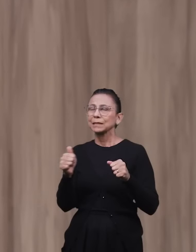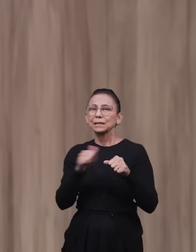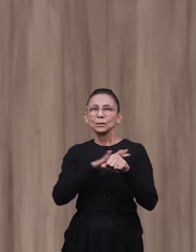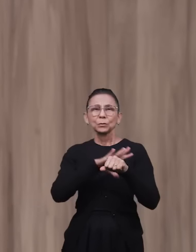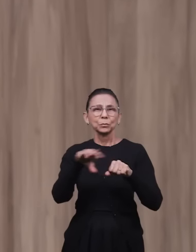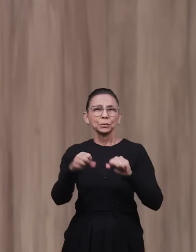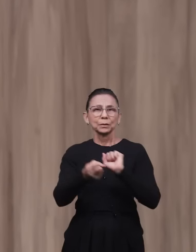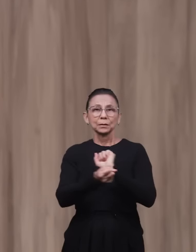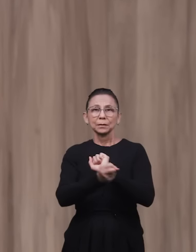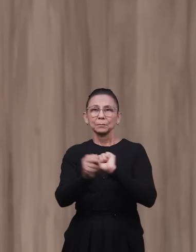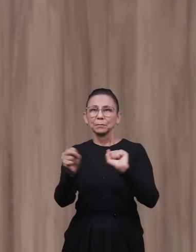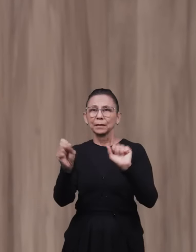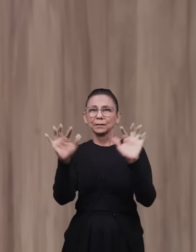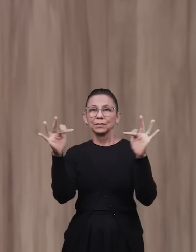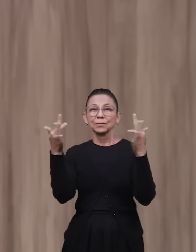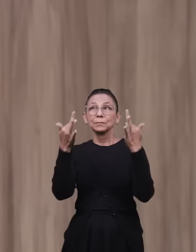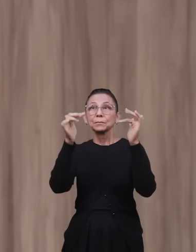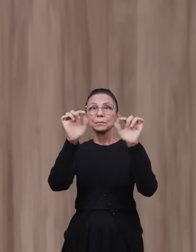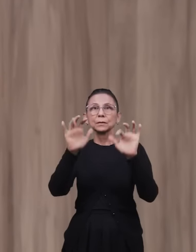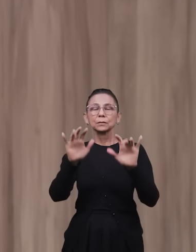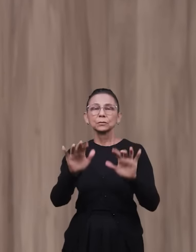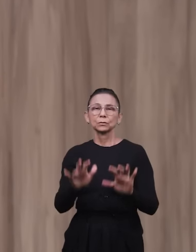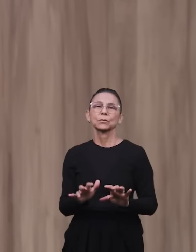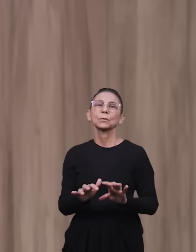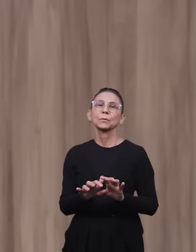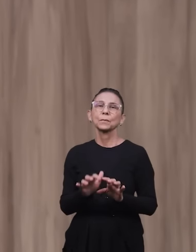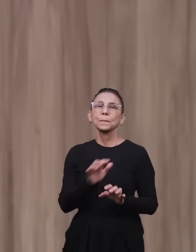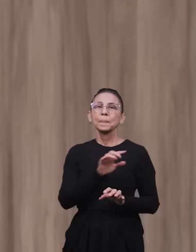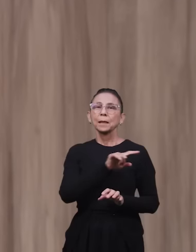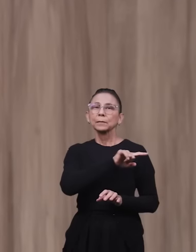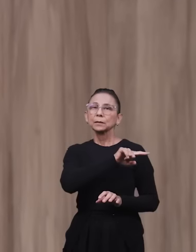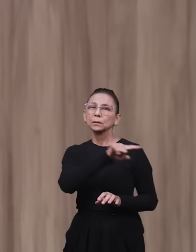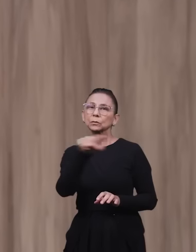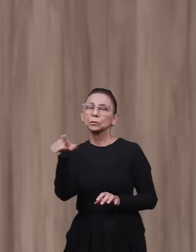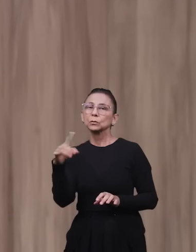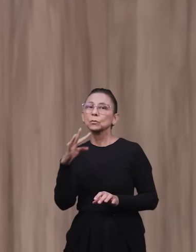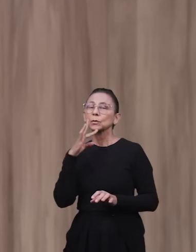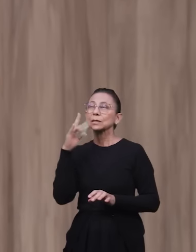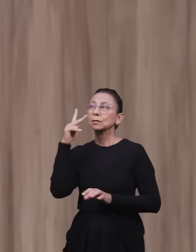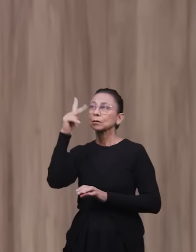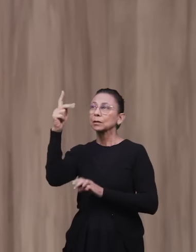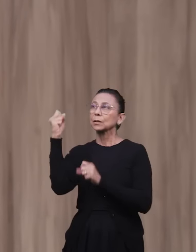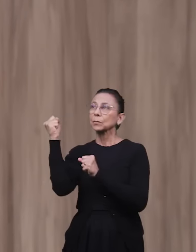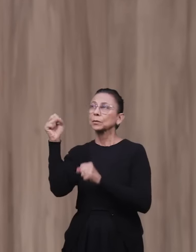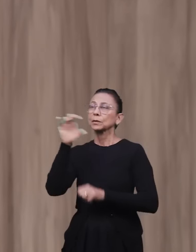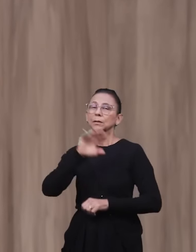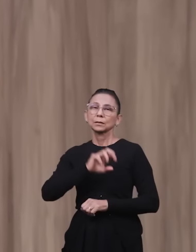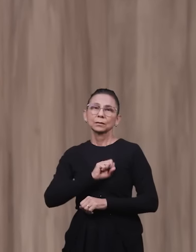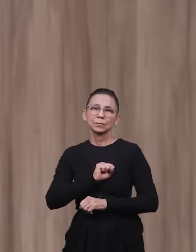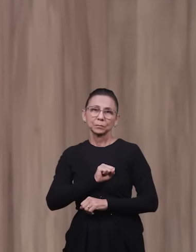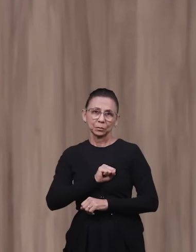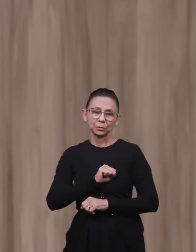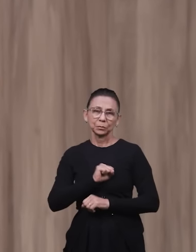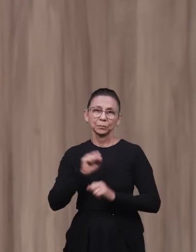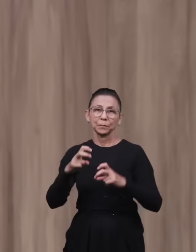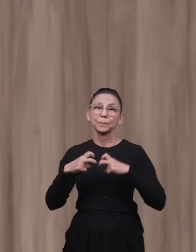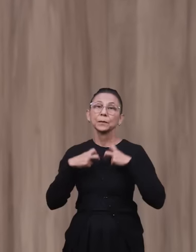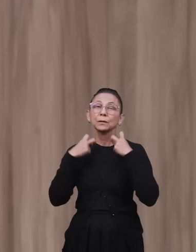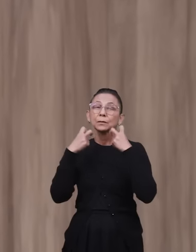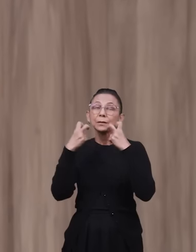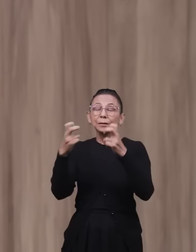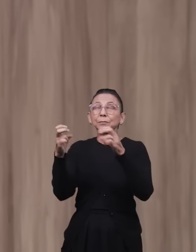a cura da enfermidade, a libertação, a bênção na família, para que saiba o quanto é o Teu grande amor para com as suas vidas.